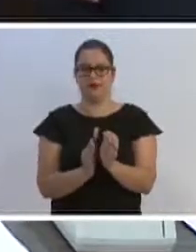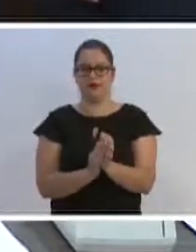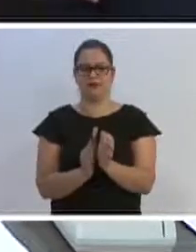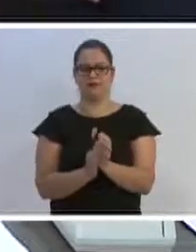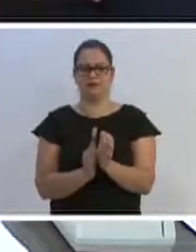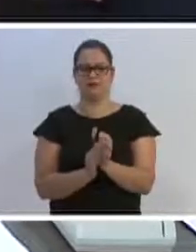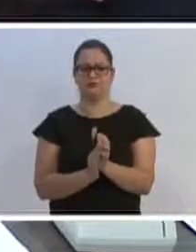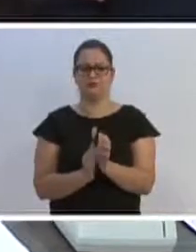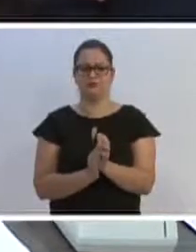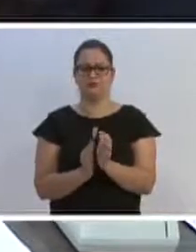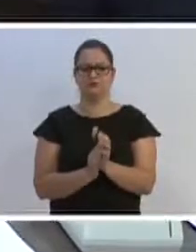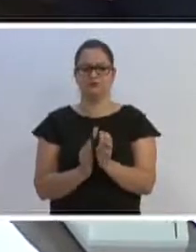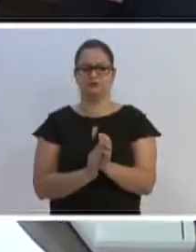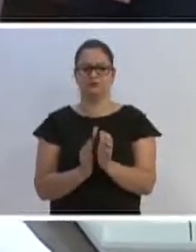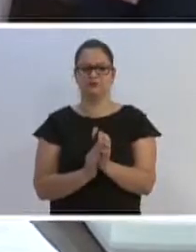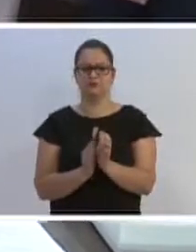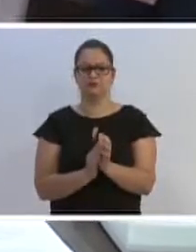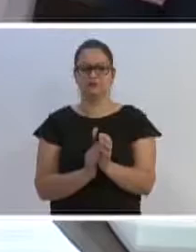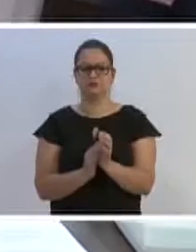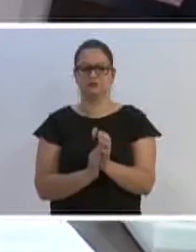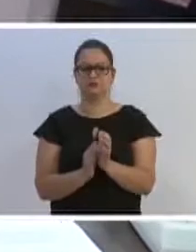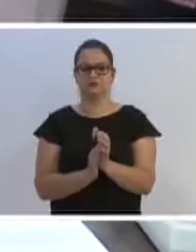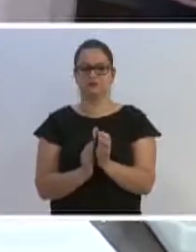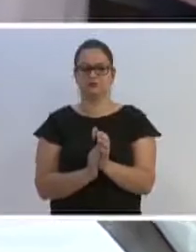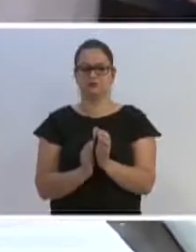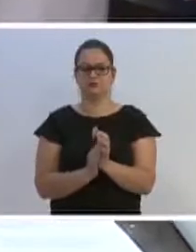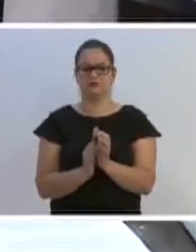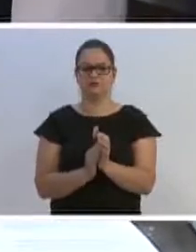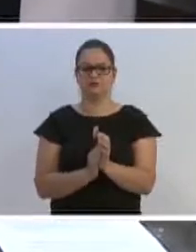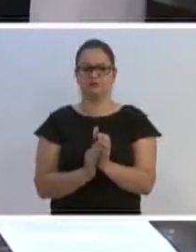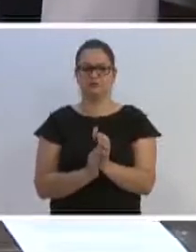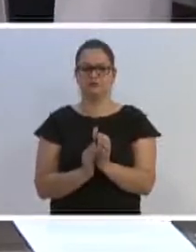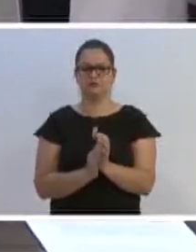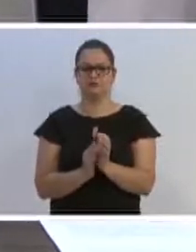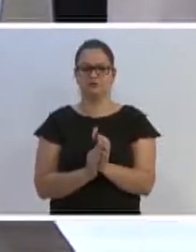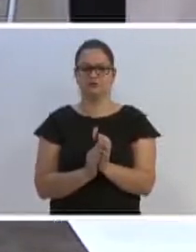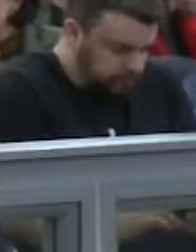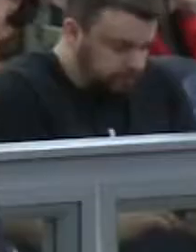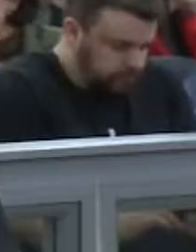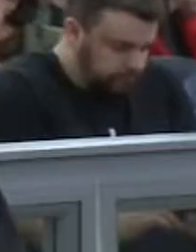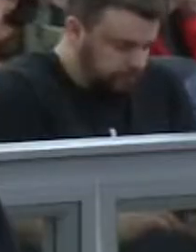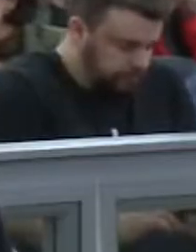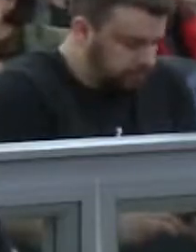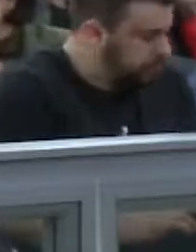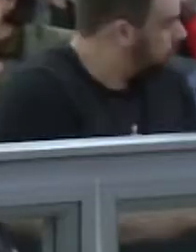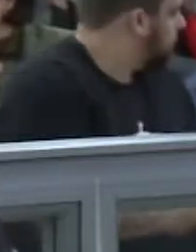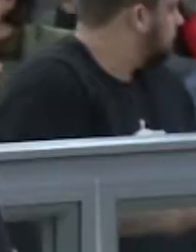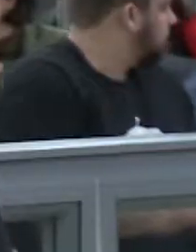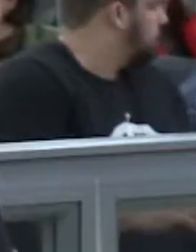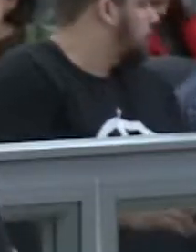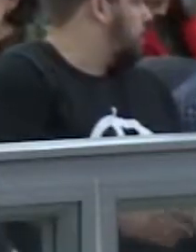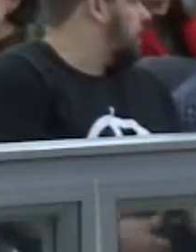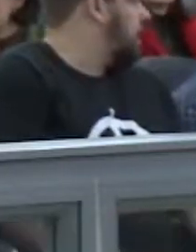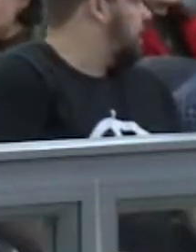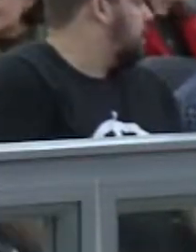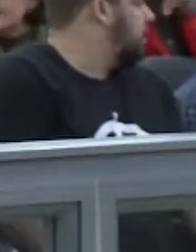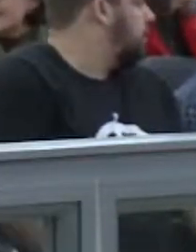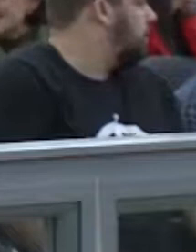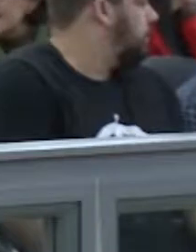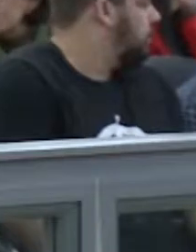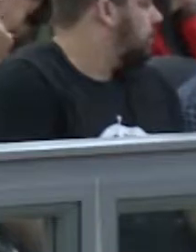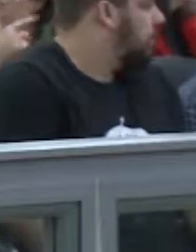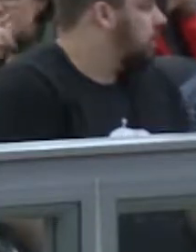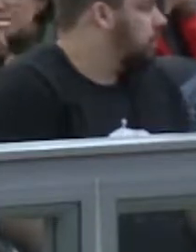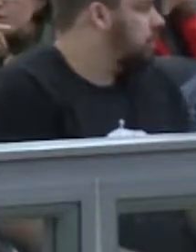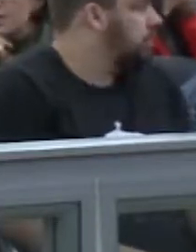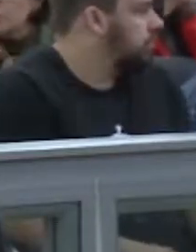fundada há 15 anos, recebeu moção de louvor do vereador Iens Manta. Quero cumprimentar a todos aqueles que